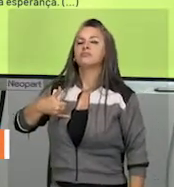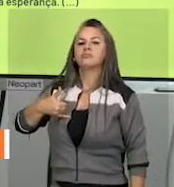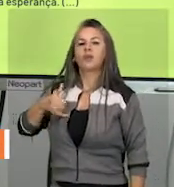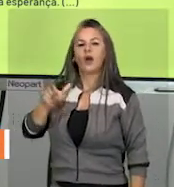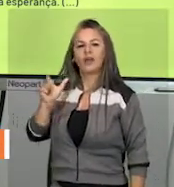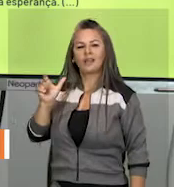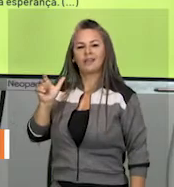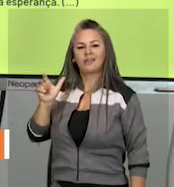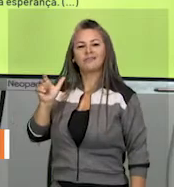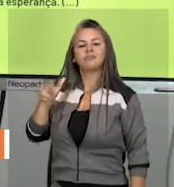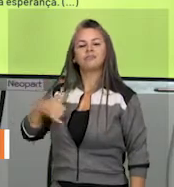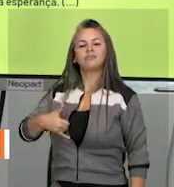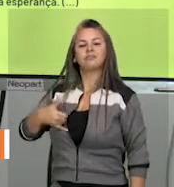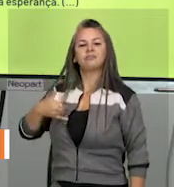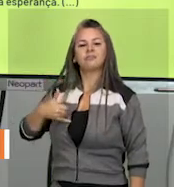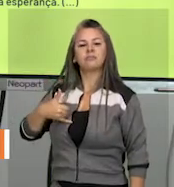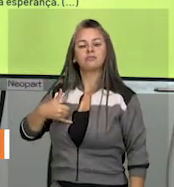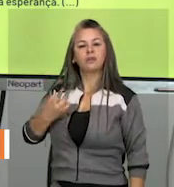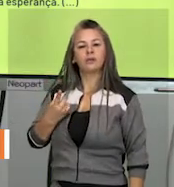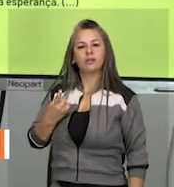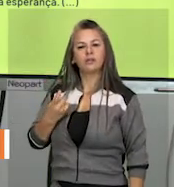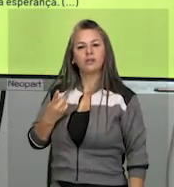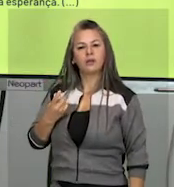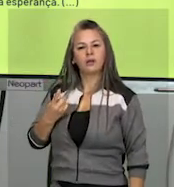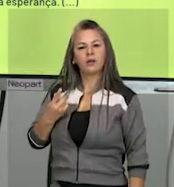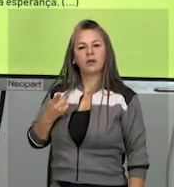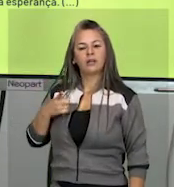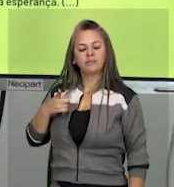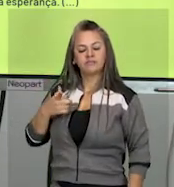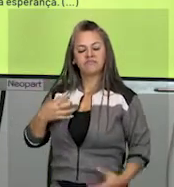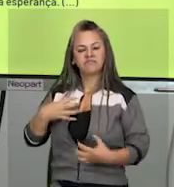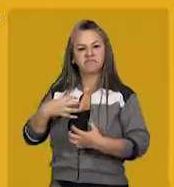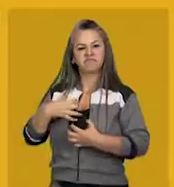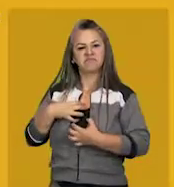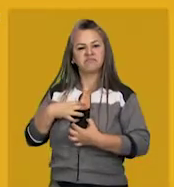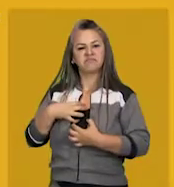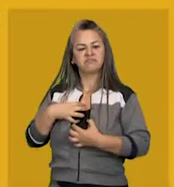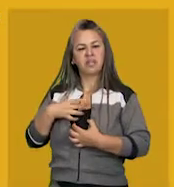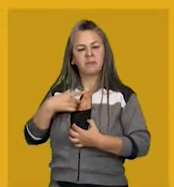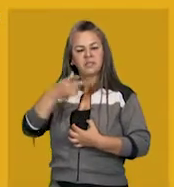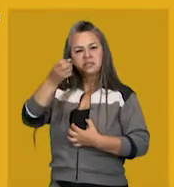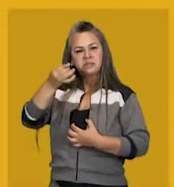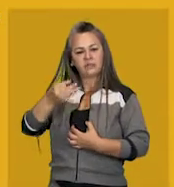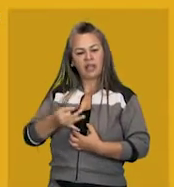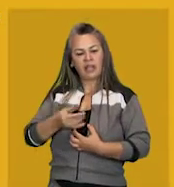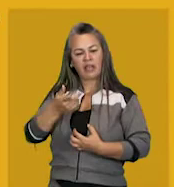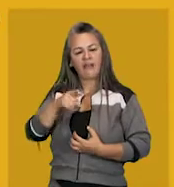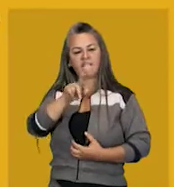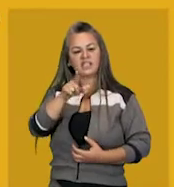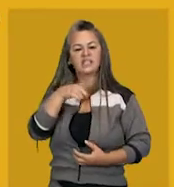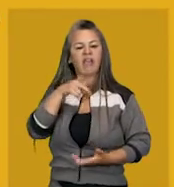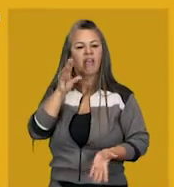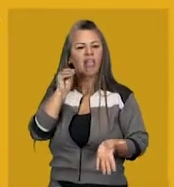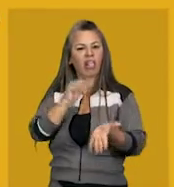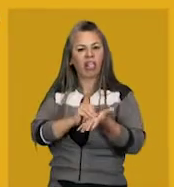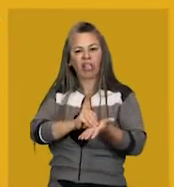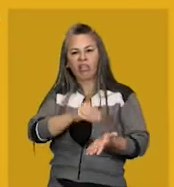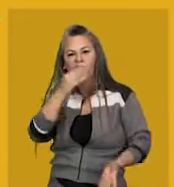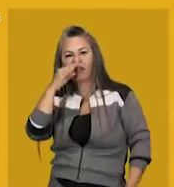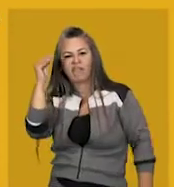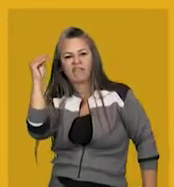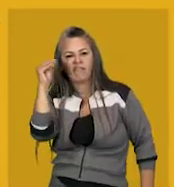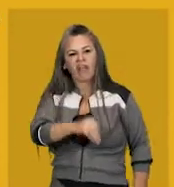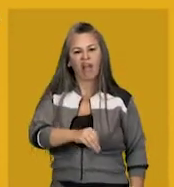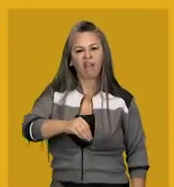ela responde. A única expressão que minha língua encontra para definir teu caráter, tua falta de virilidade, é o mais baixo dos